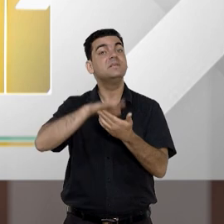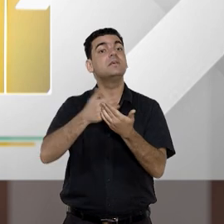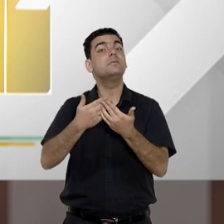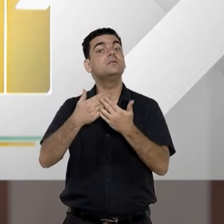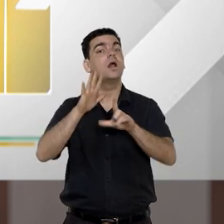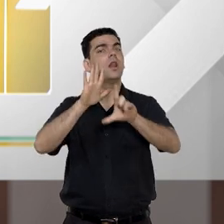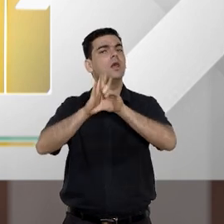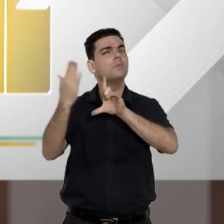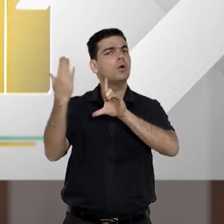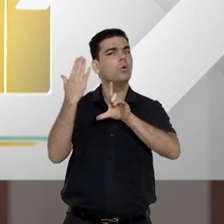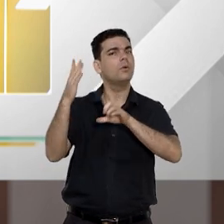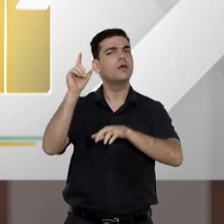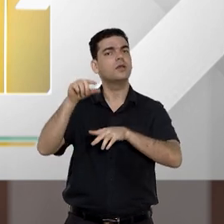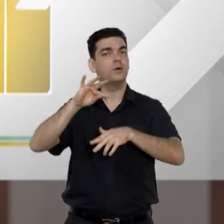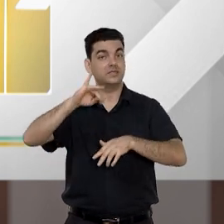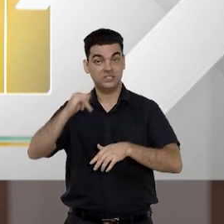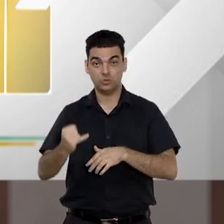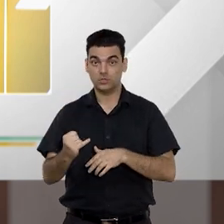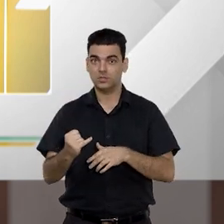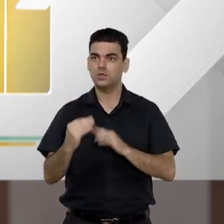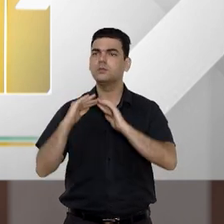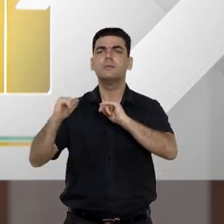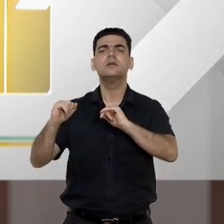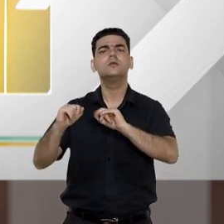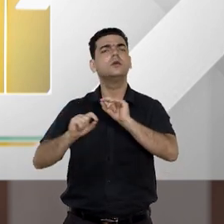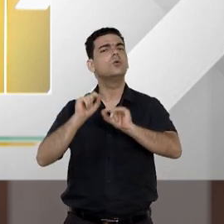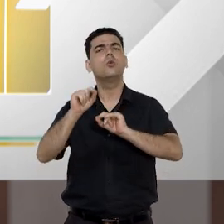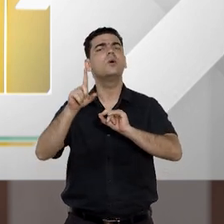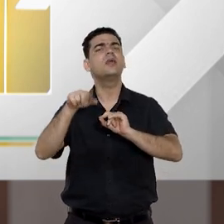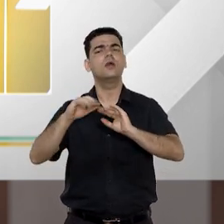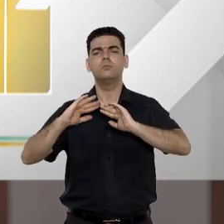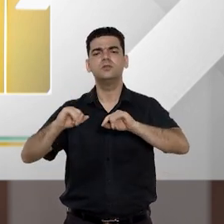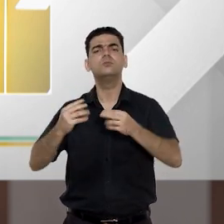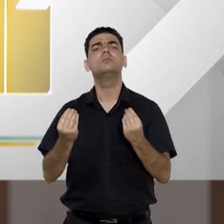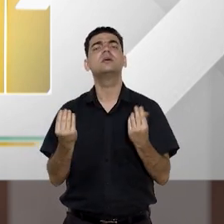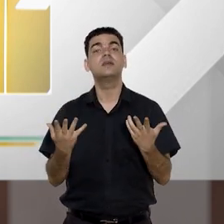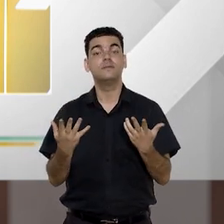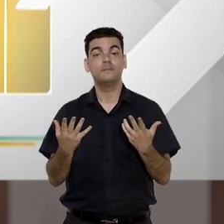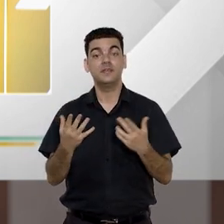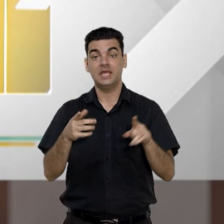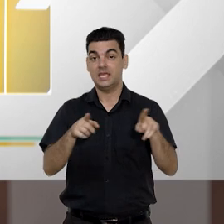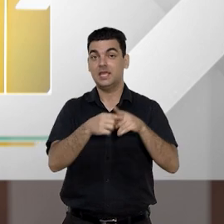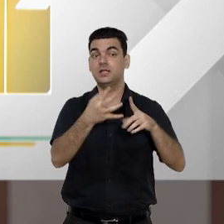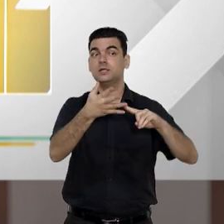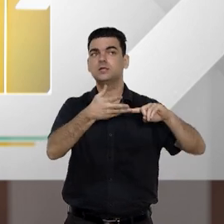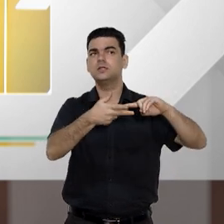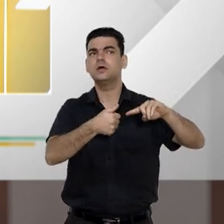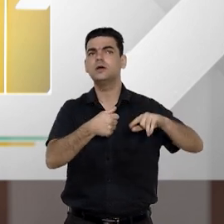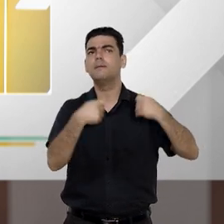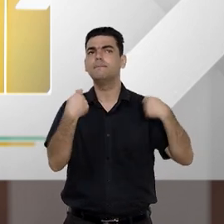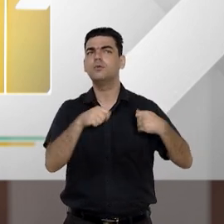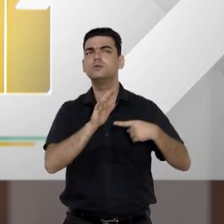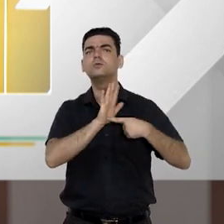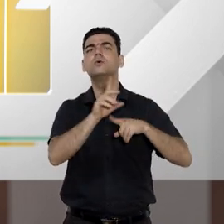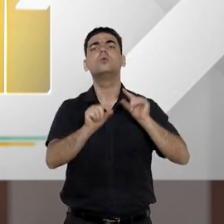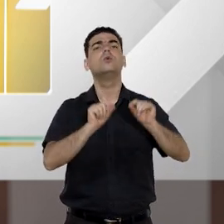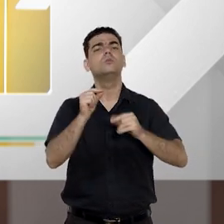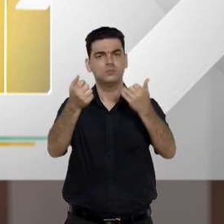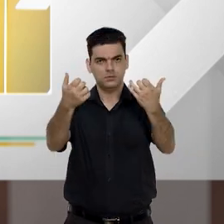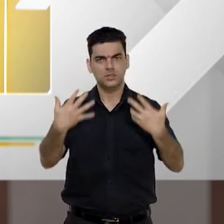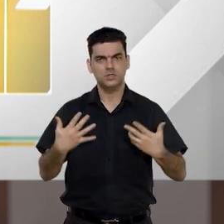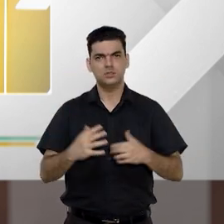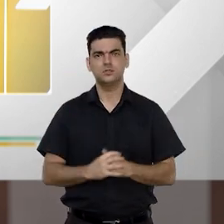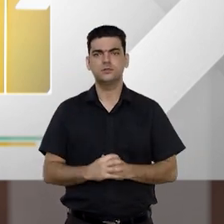de interpretação de lei perante aqui ao STJ. Como é que funciona esse tipo de pedido e em quais hipóteses